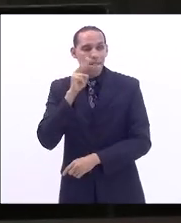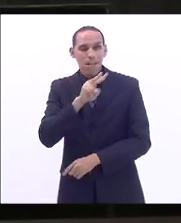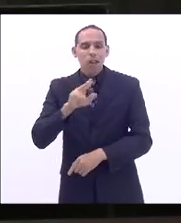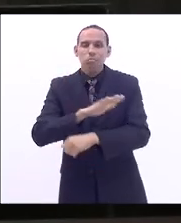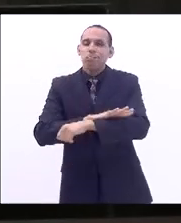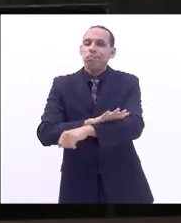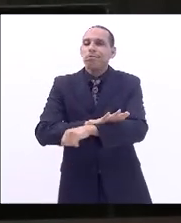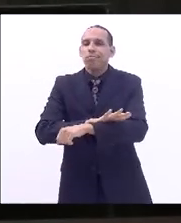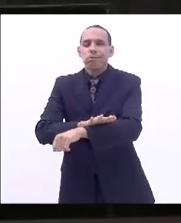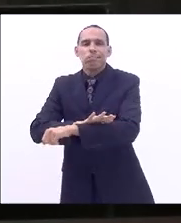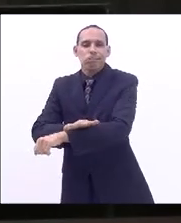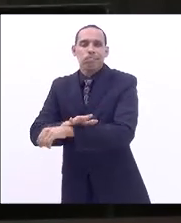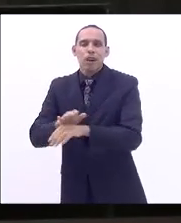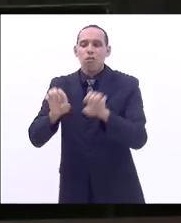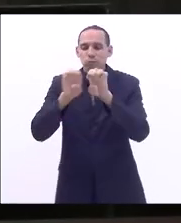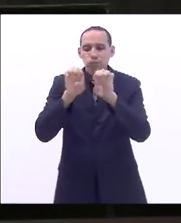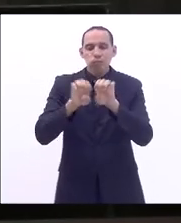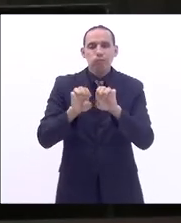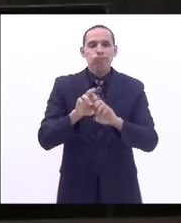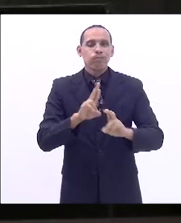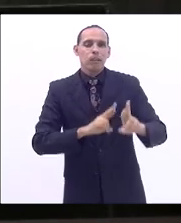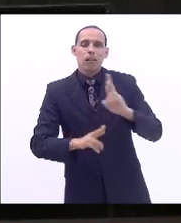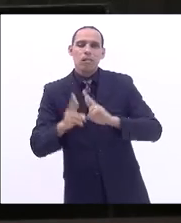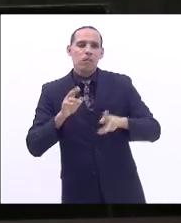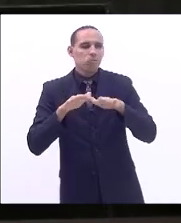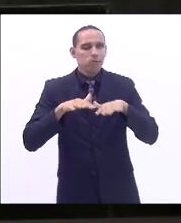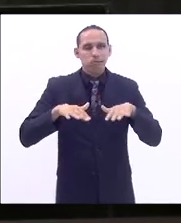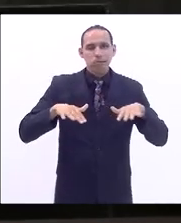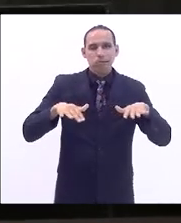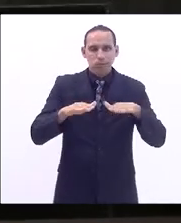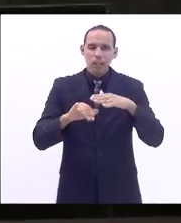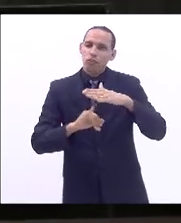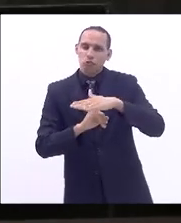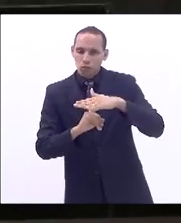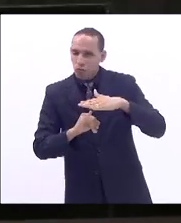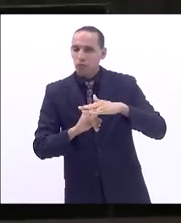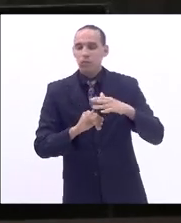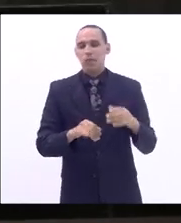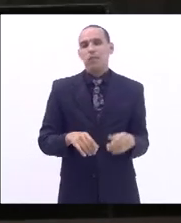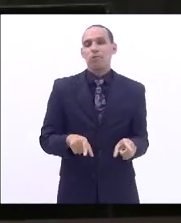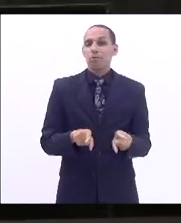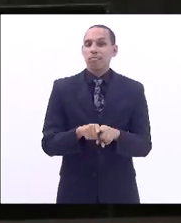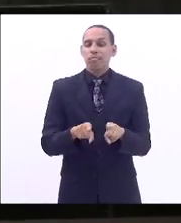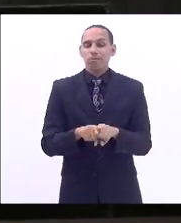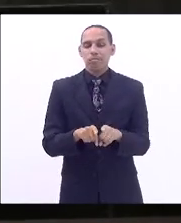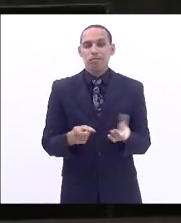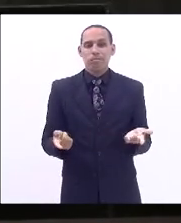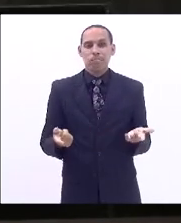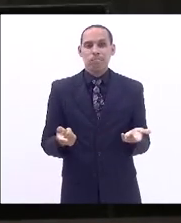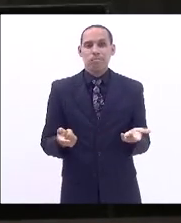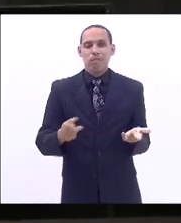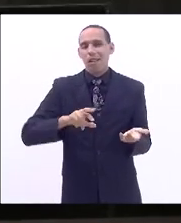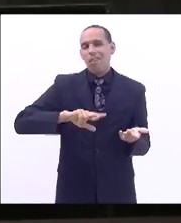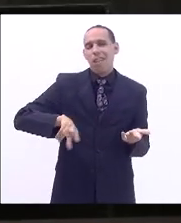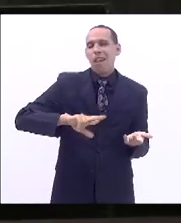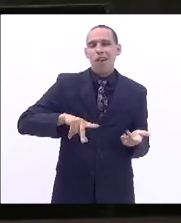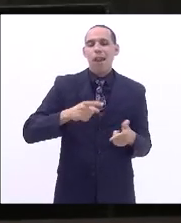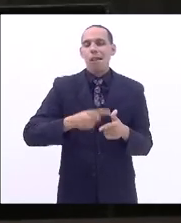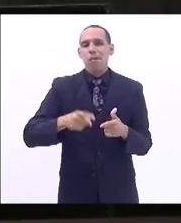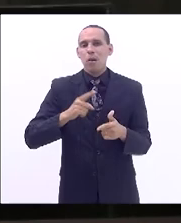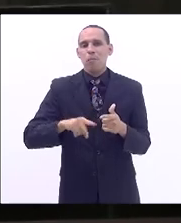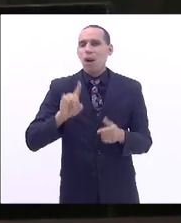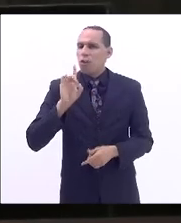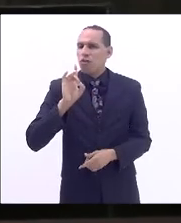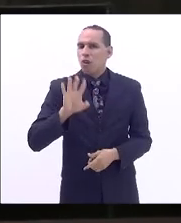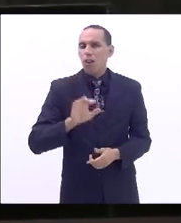racismo estruturou as relações institucionais Isso não é um problema